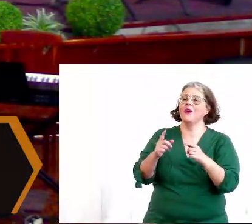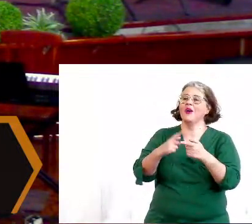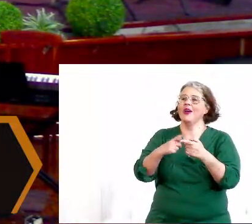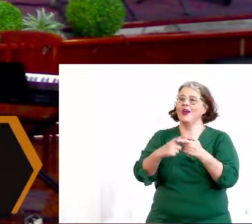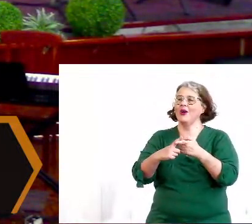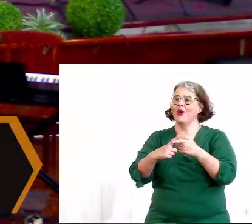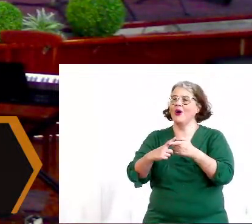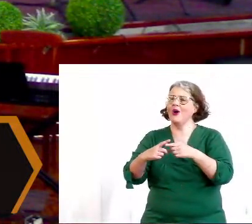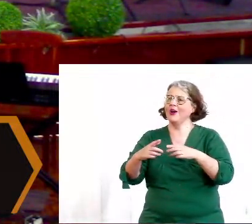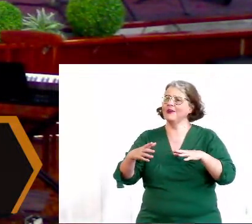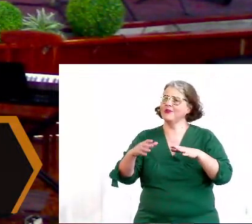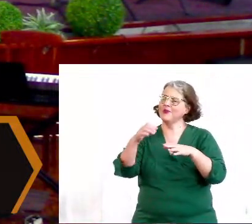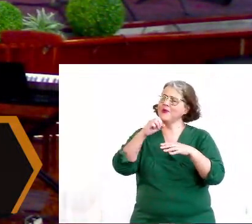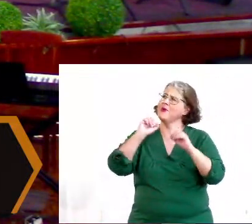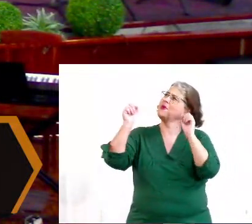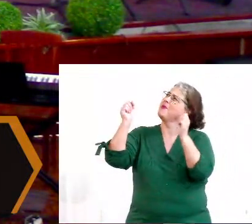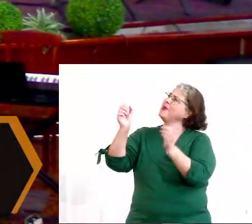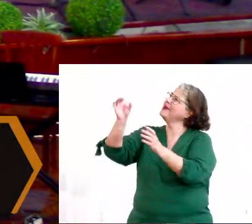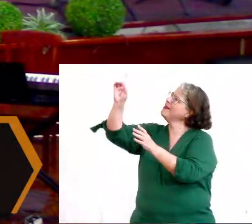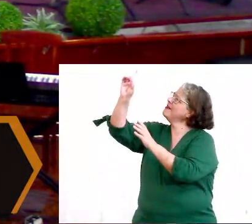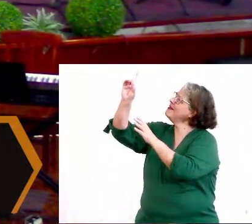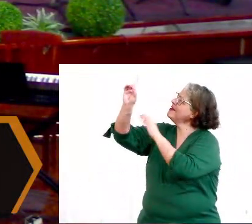amplidão, ó